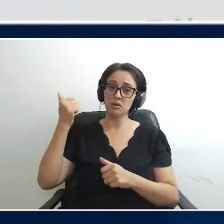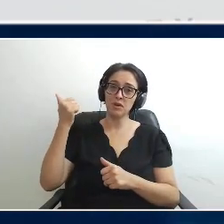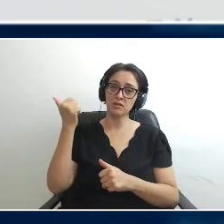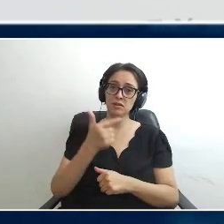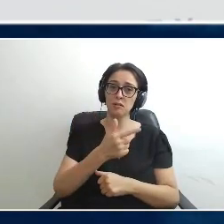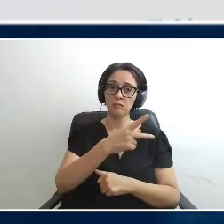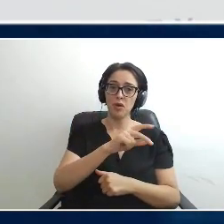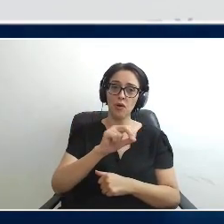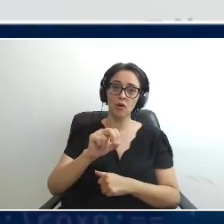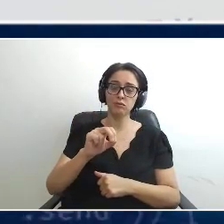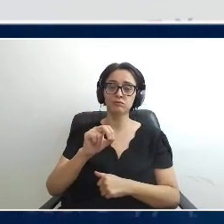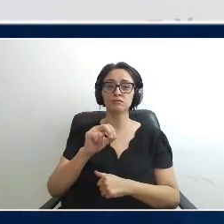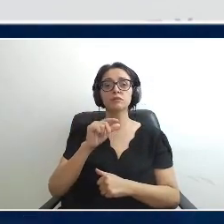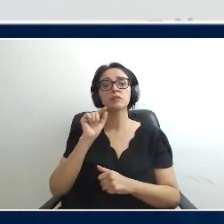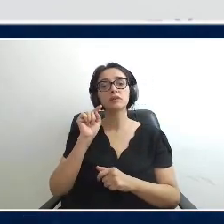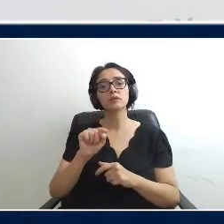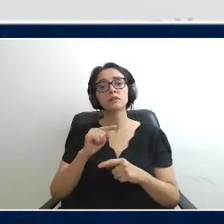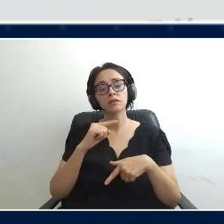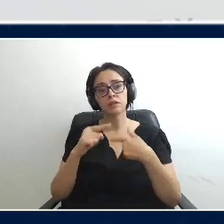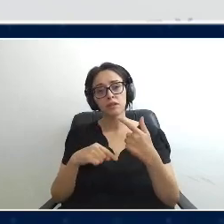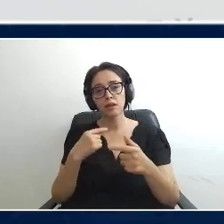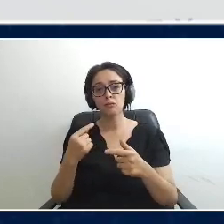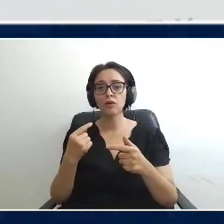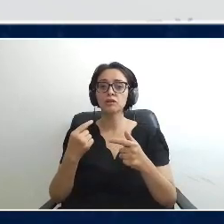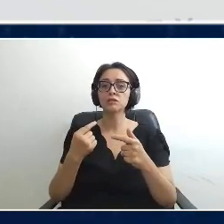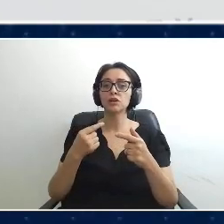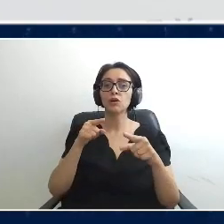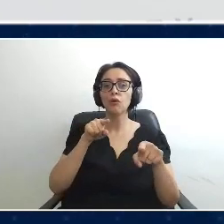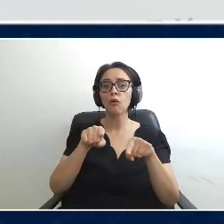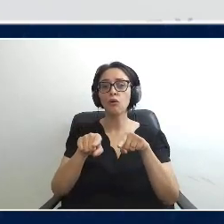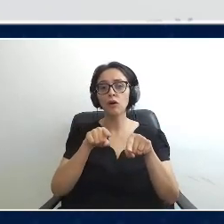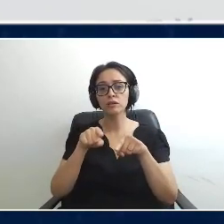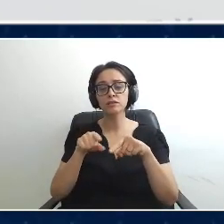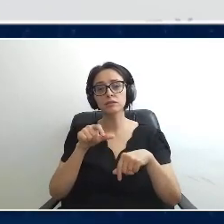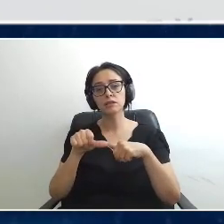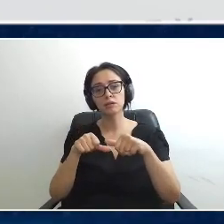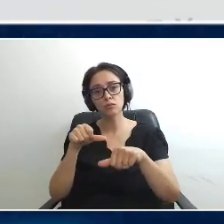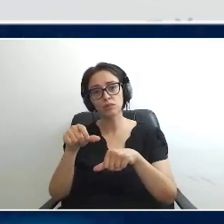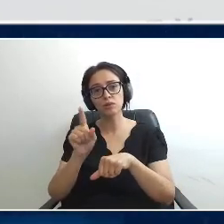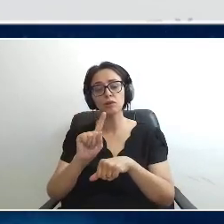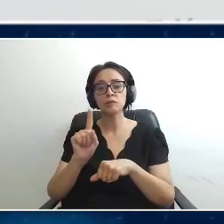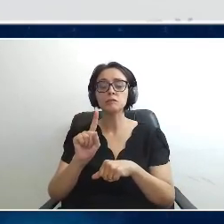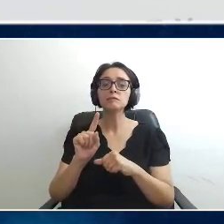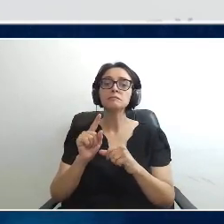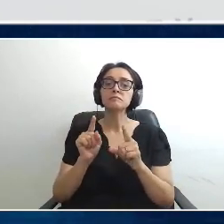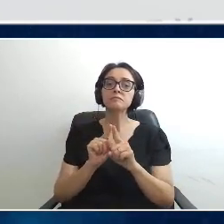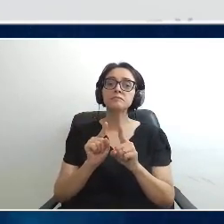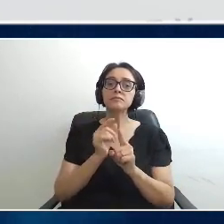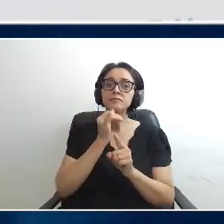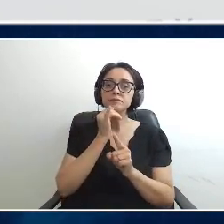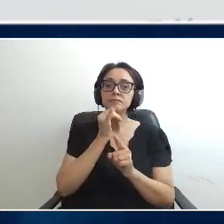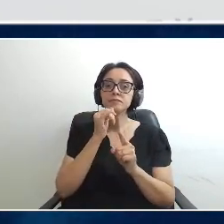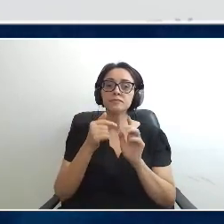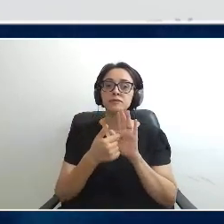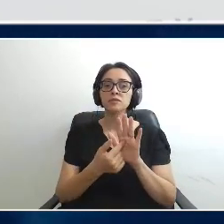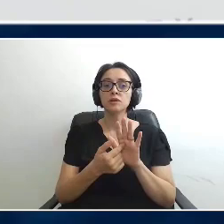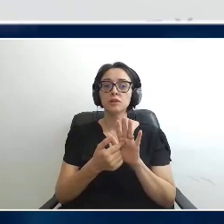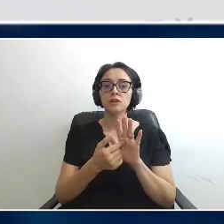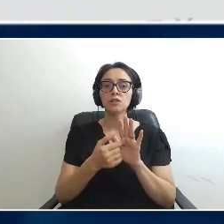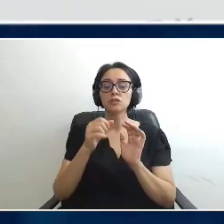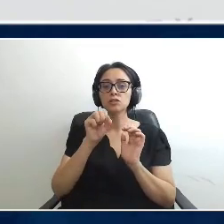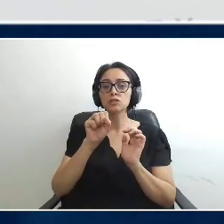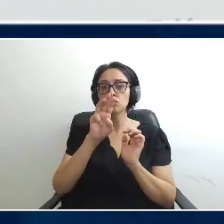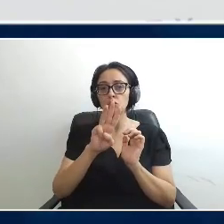ser nessa parte de concorrência, paralelismo, como eu comentei, mutabilidade. Então, por exemplo, a gente está trazendo a Soli para o PHP, que